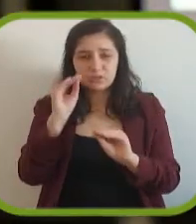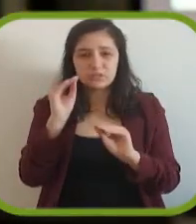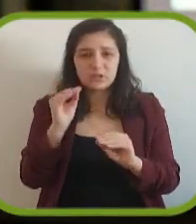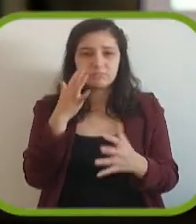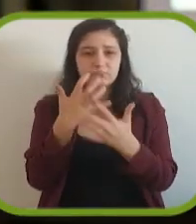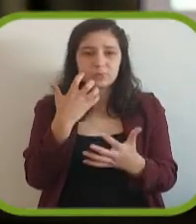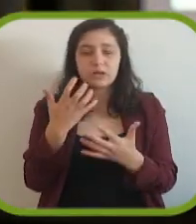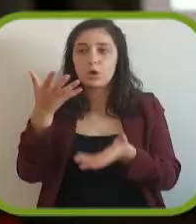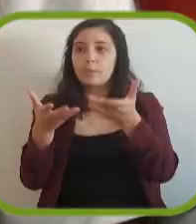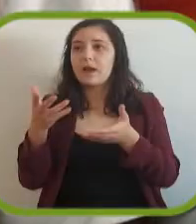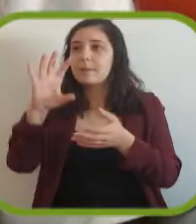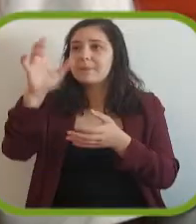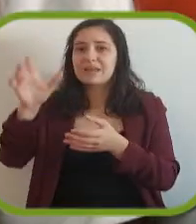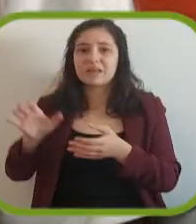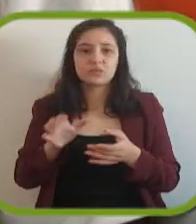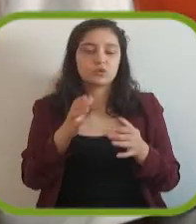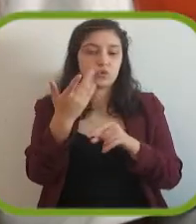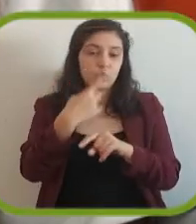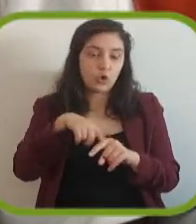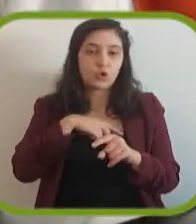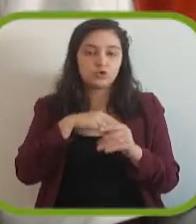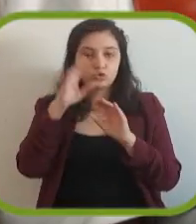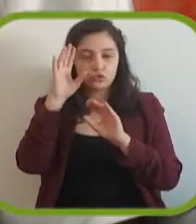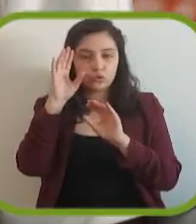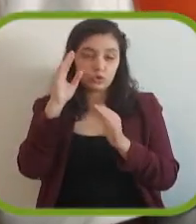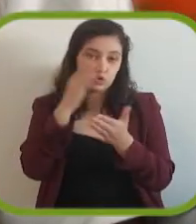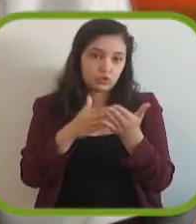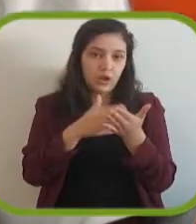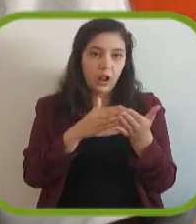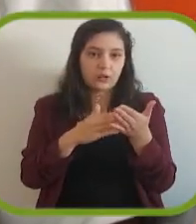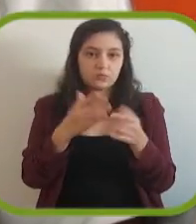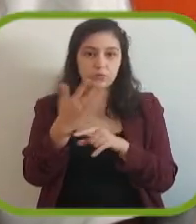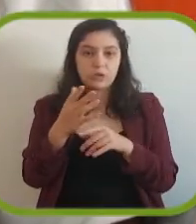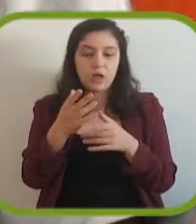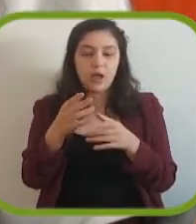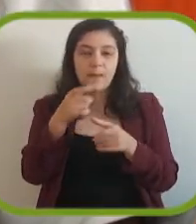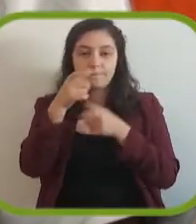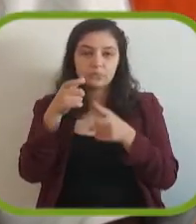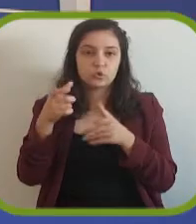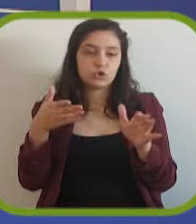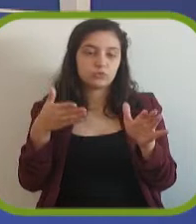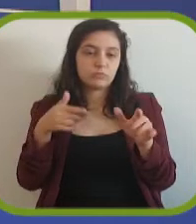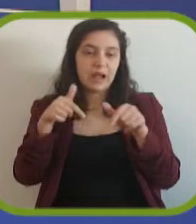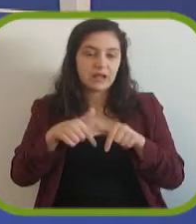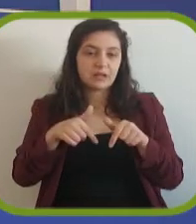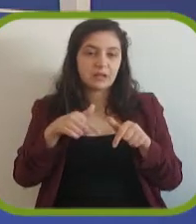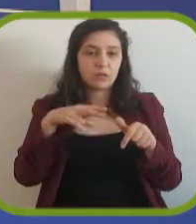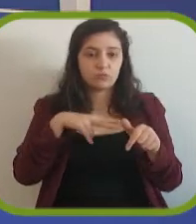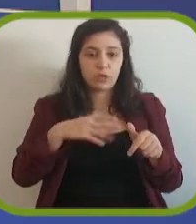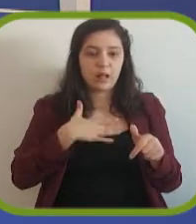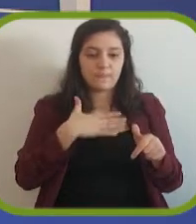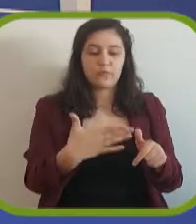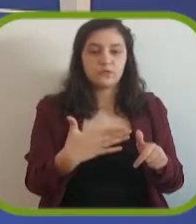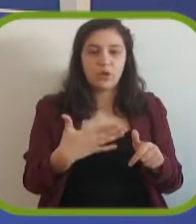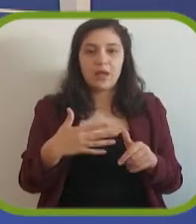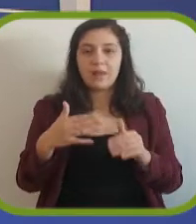muito forte face a outros países. Nós temos ainda níveis de escolaridade, nomeadamente da população empregada em Portugal, que é abaixo da média europeia.